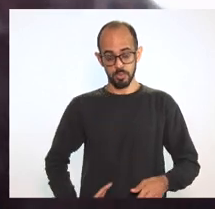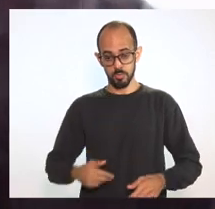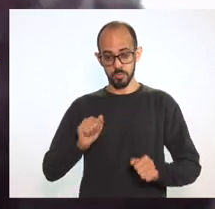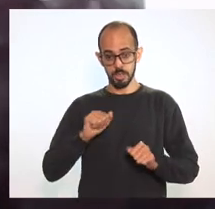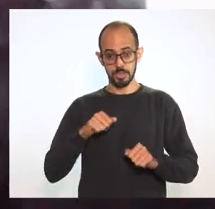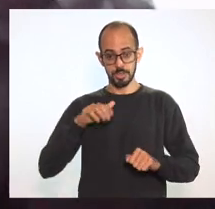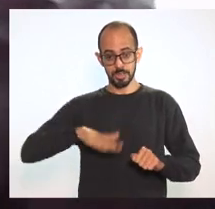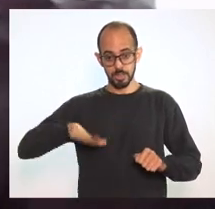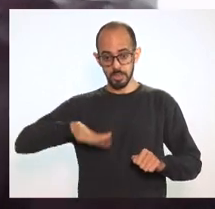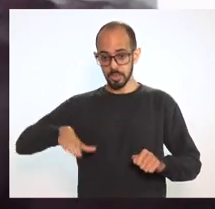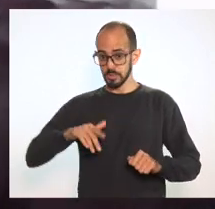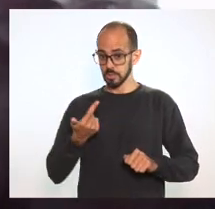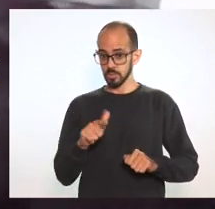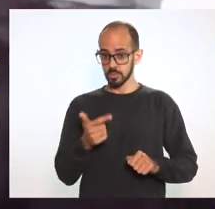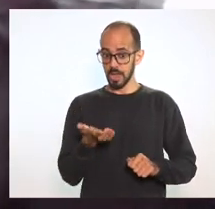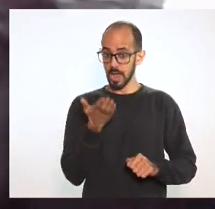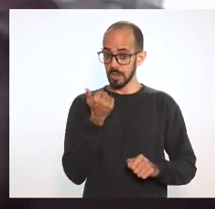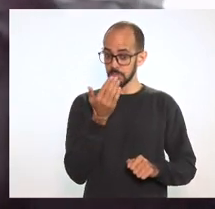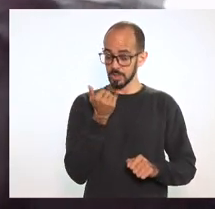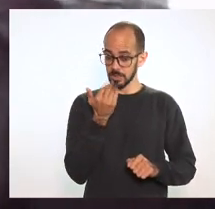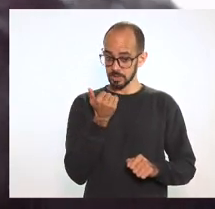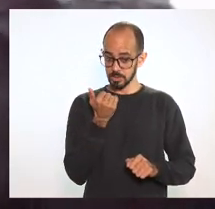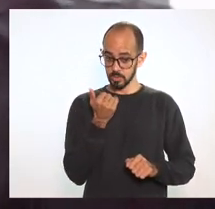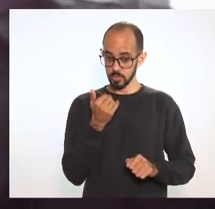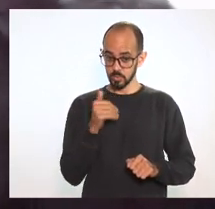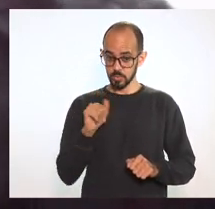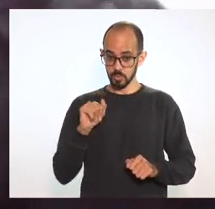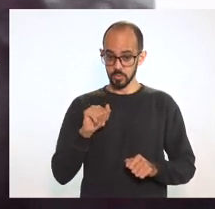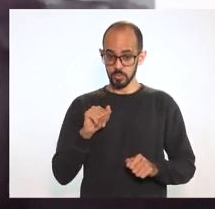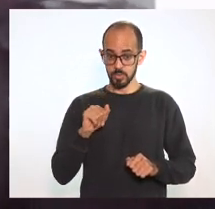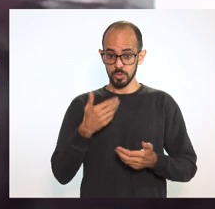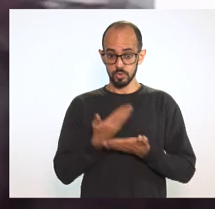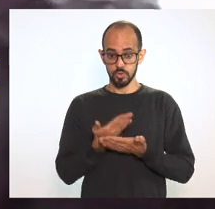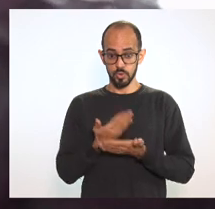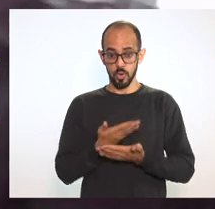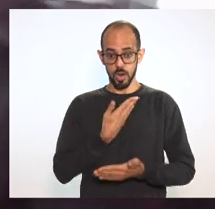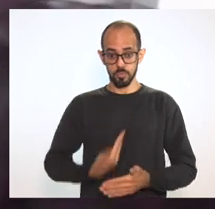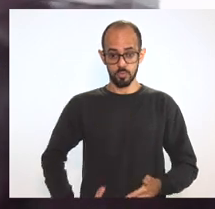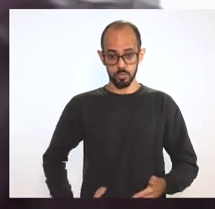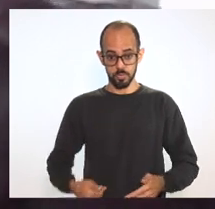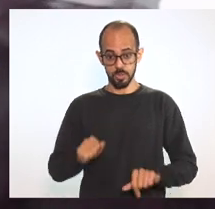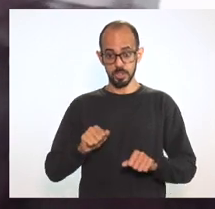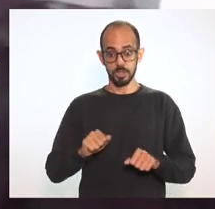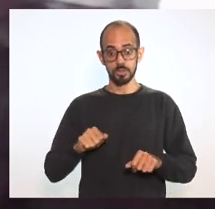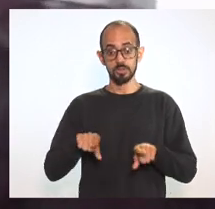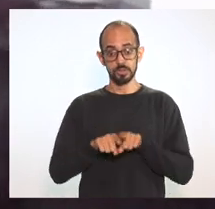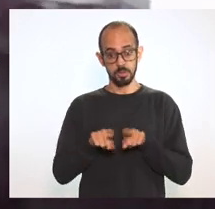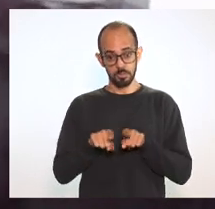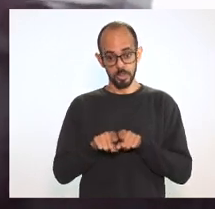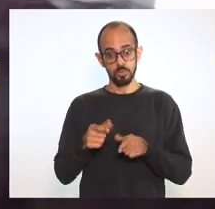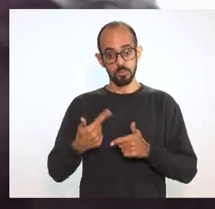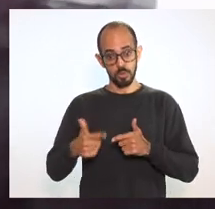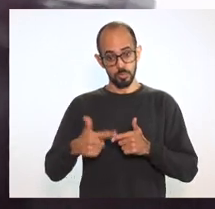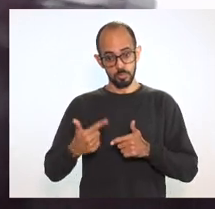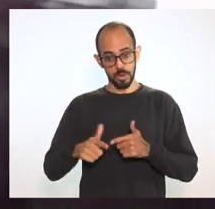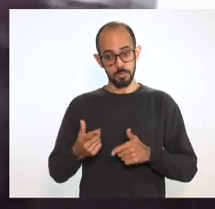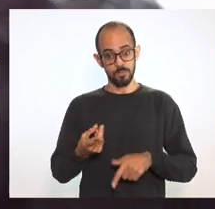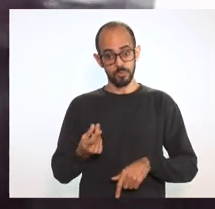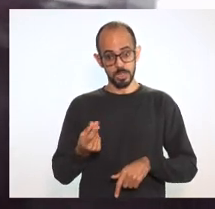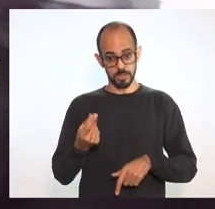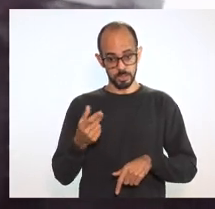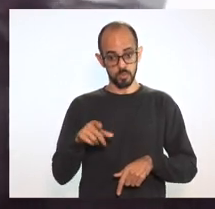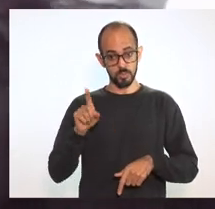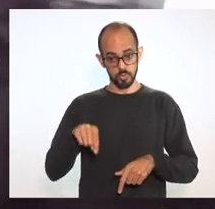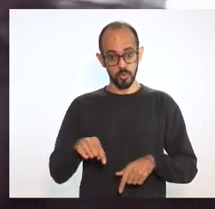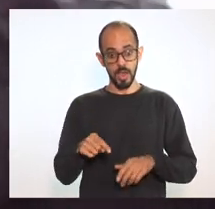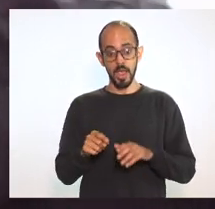sem alimentação nas escolas públicas. Nas escolas particulares, o problema deles financeiro, do jeito que eles estão passando, essa matéria é muito importante